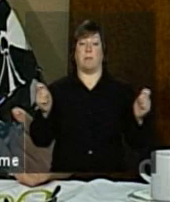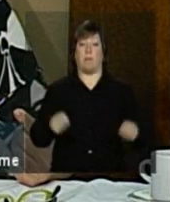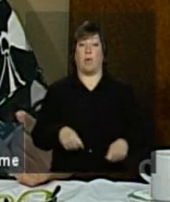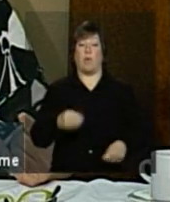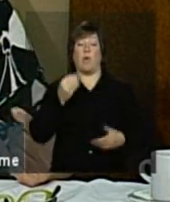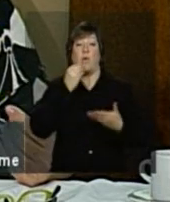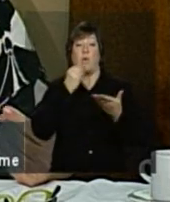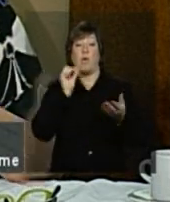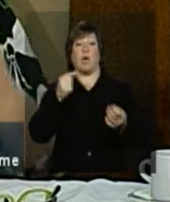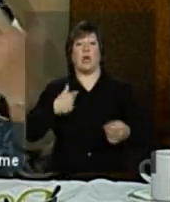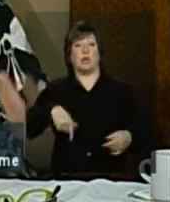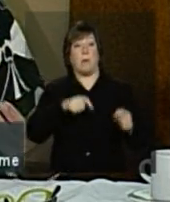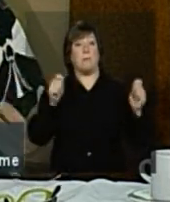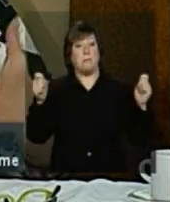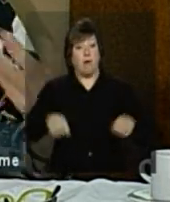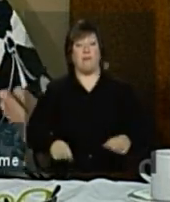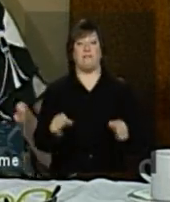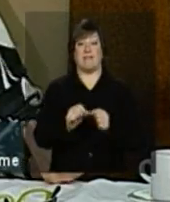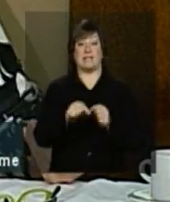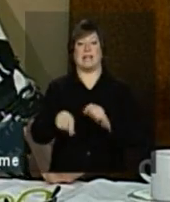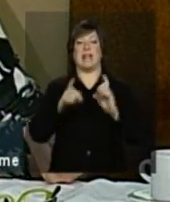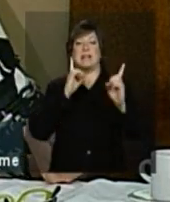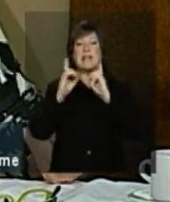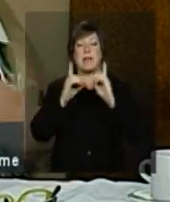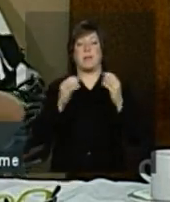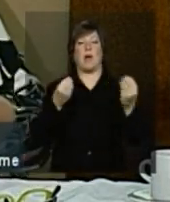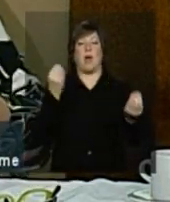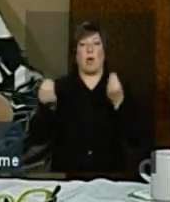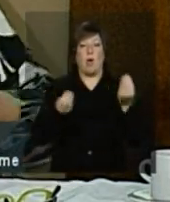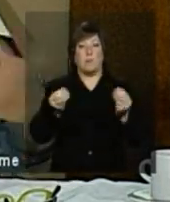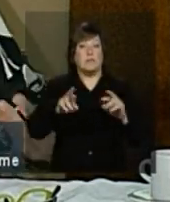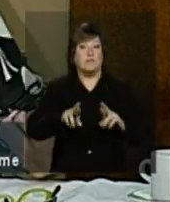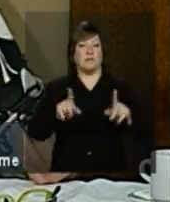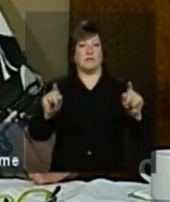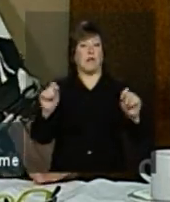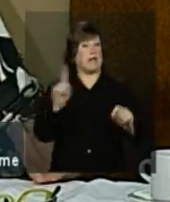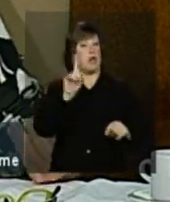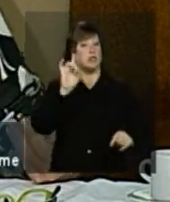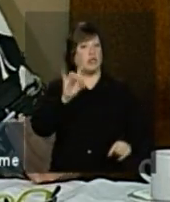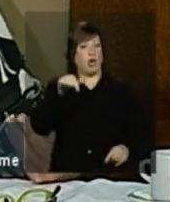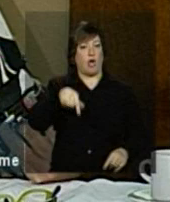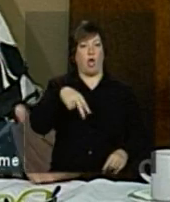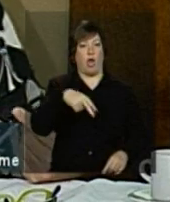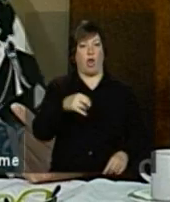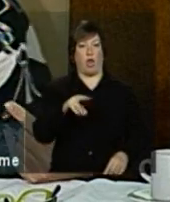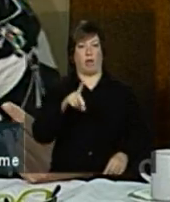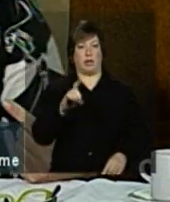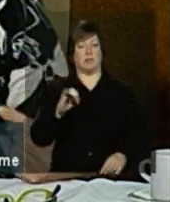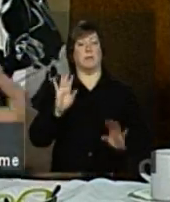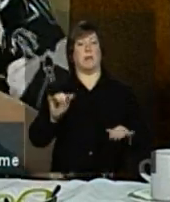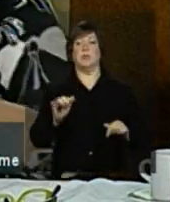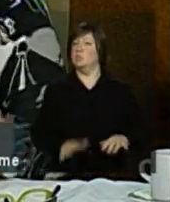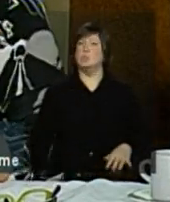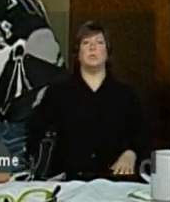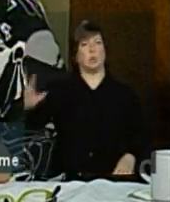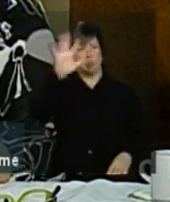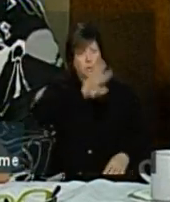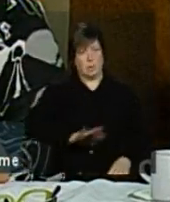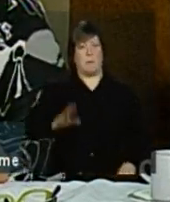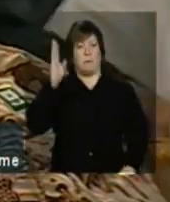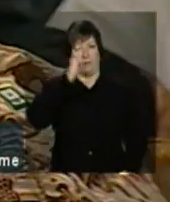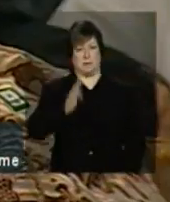gente possa fazer esse debate de forma diferenciada não só no Nordeste mas no resto do Brasil né eu tive várias